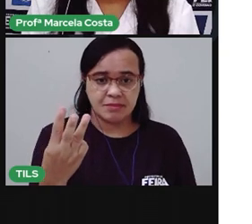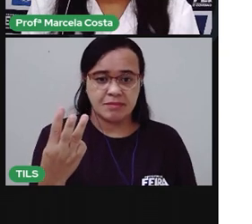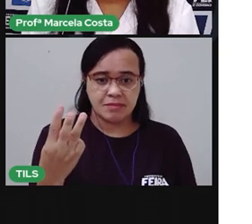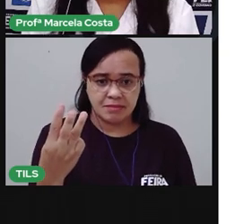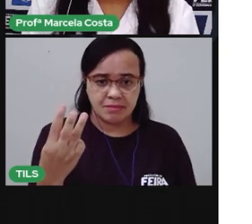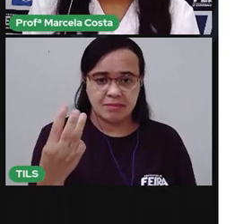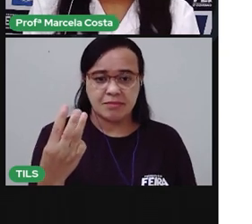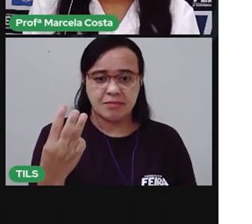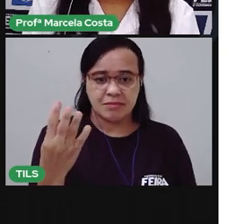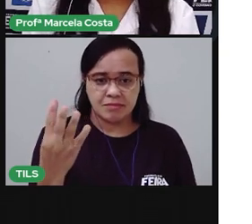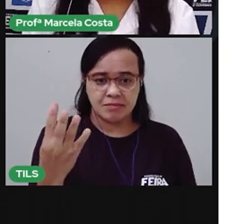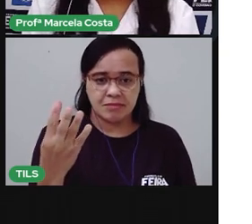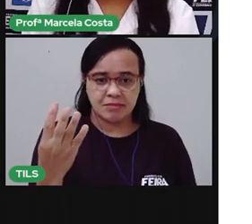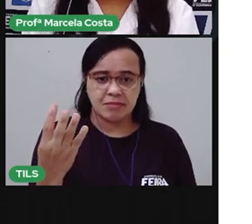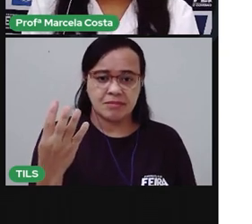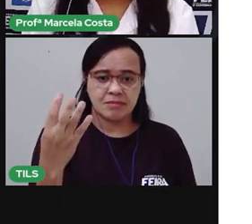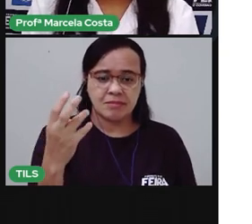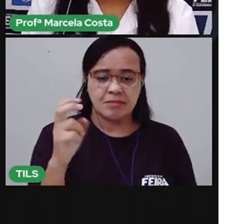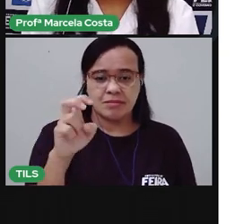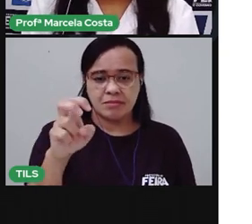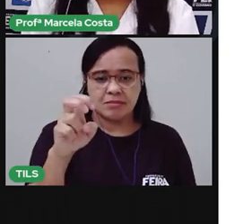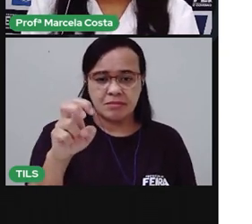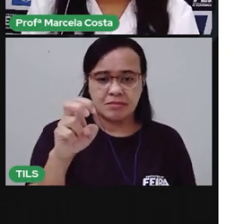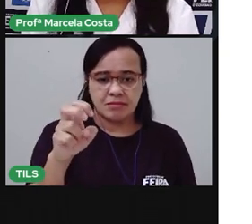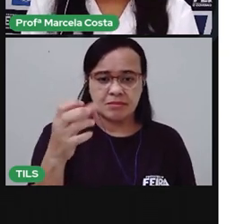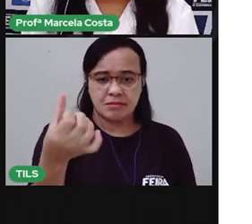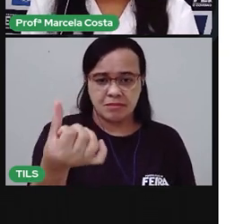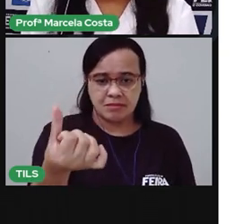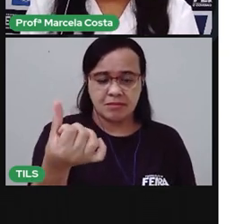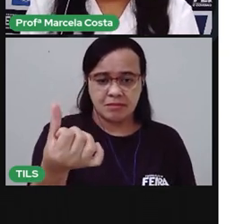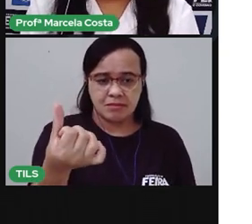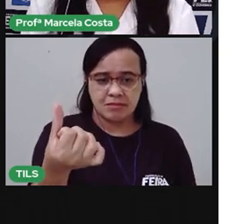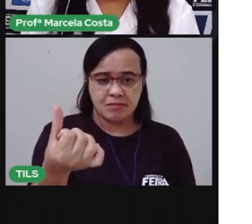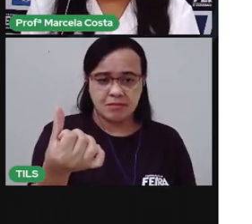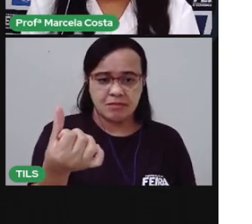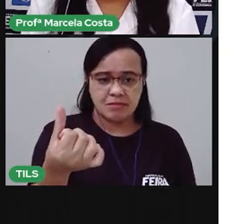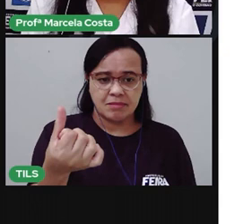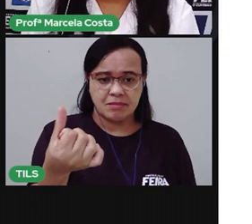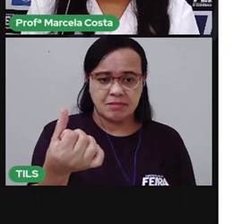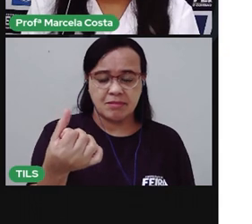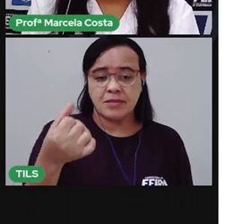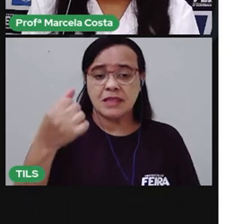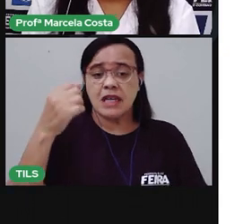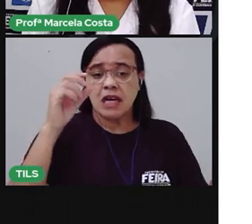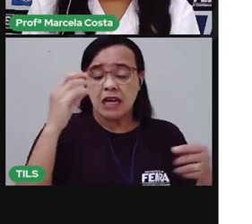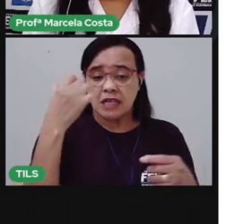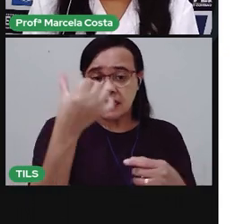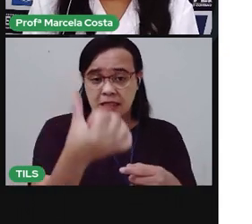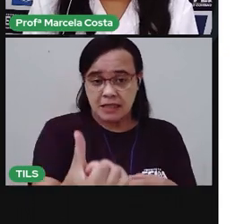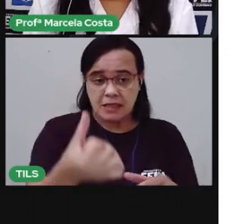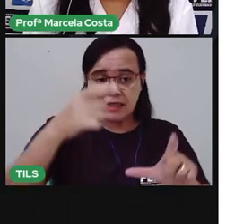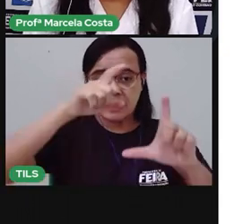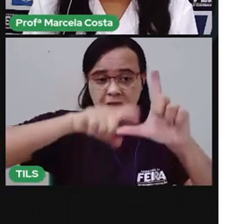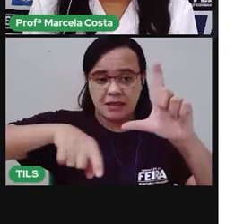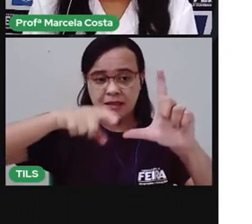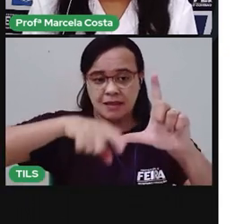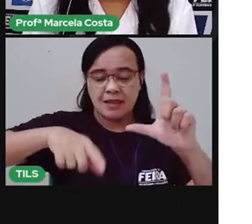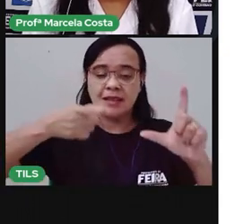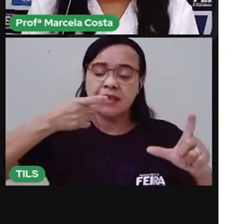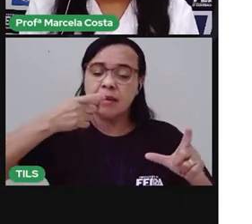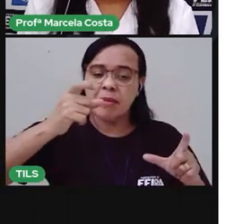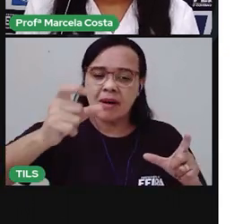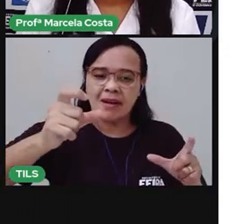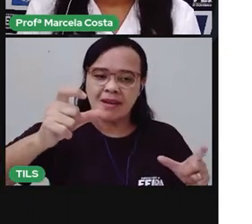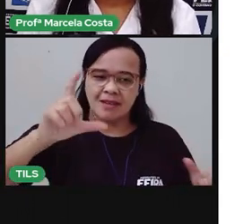quatro cinco seis não tem seis letras essa